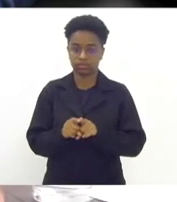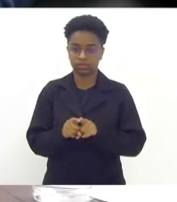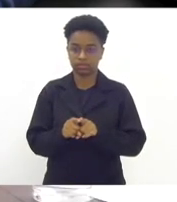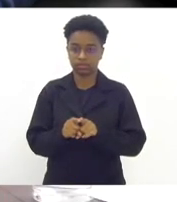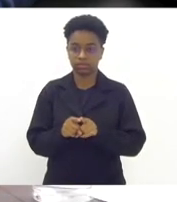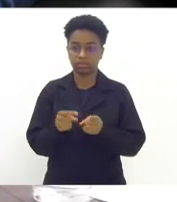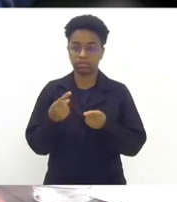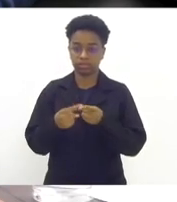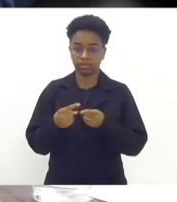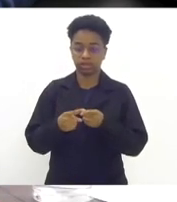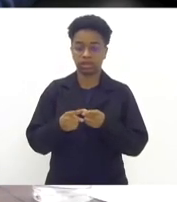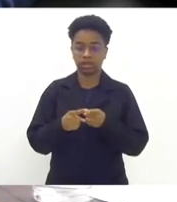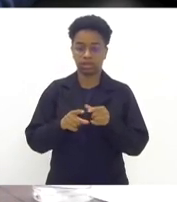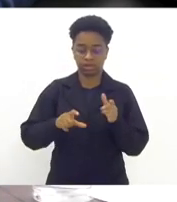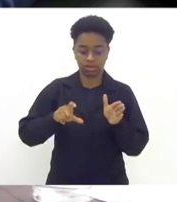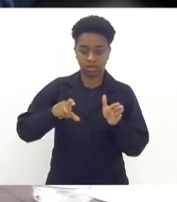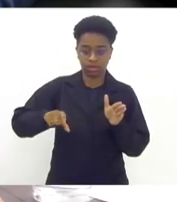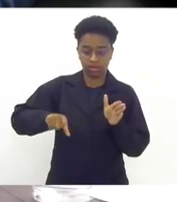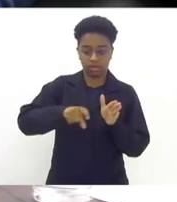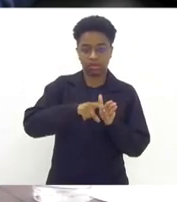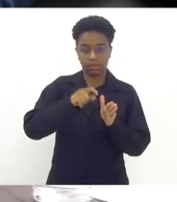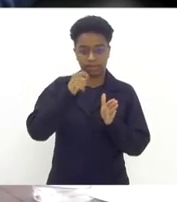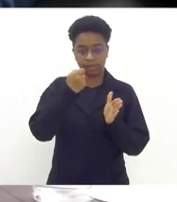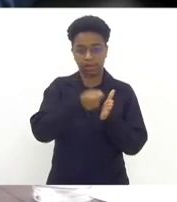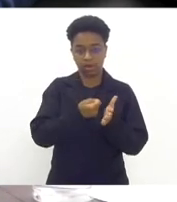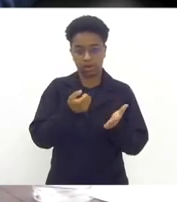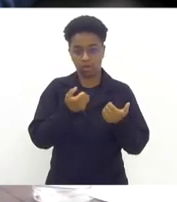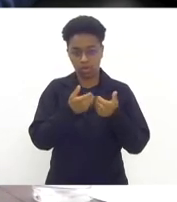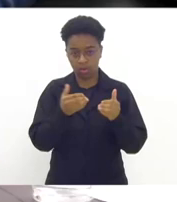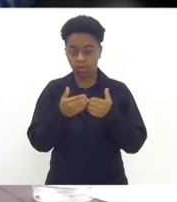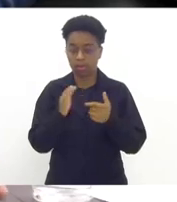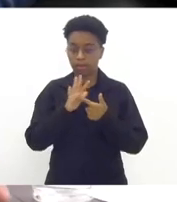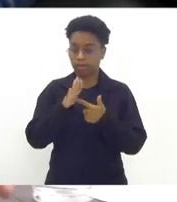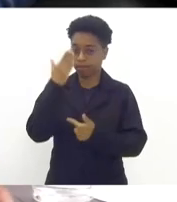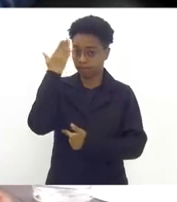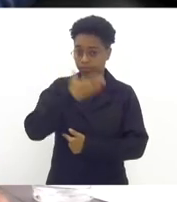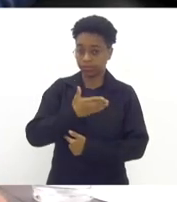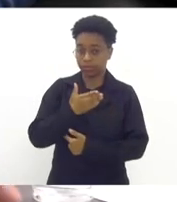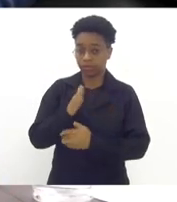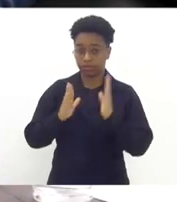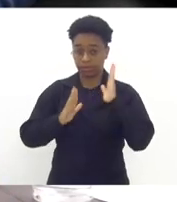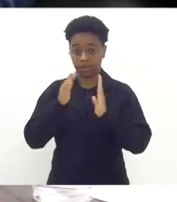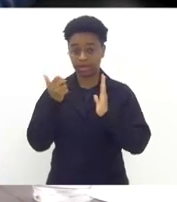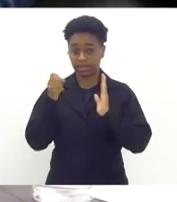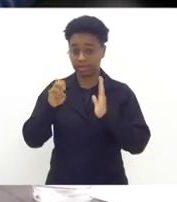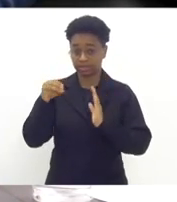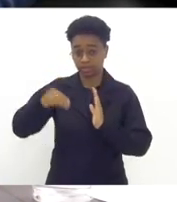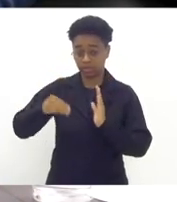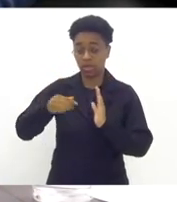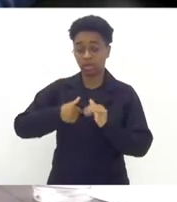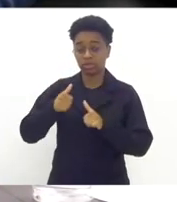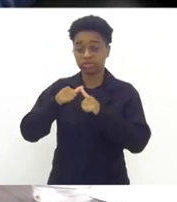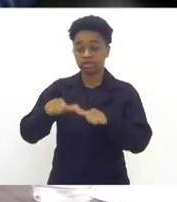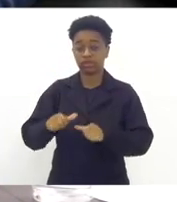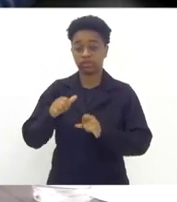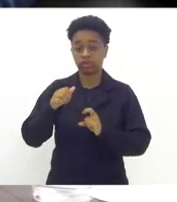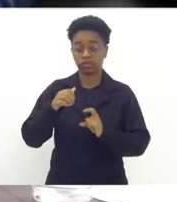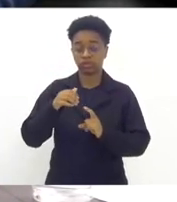da FETRANSPOR, com o pedido de câmera de ônibus, comprovou que nesses 15 minutos eu estava no ponto de ônibus na Praça Sans